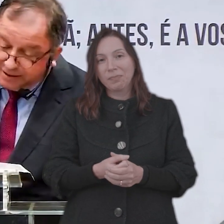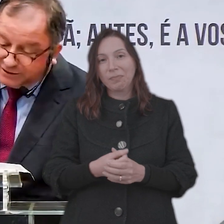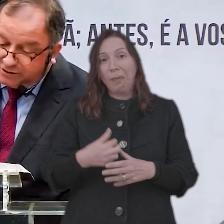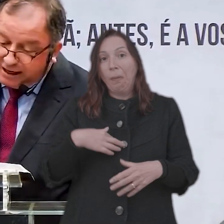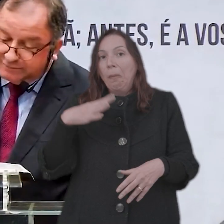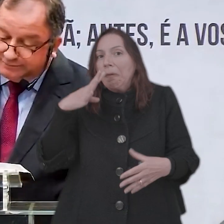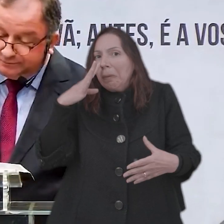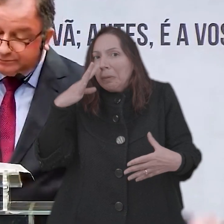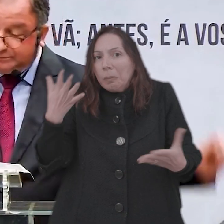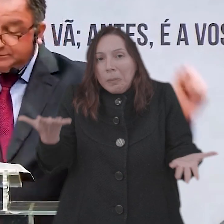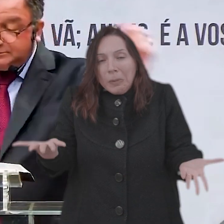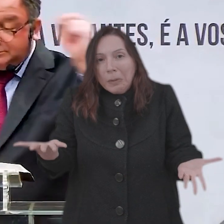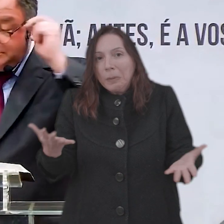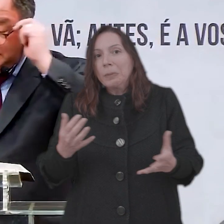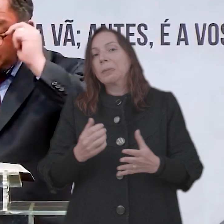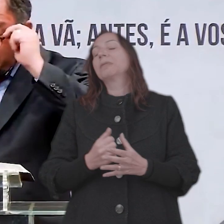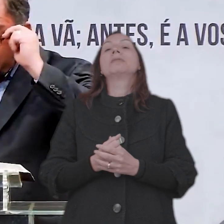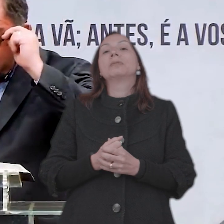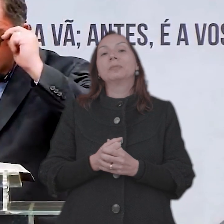Eu fiquei impressionado.